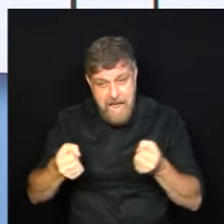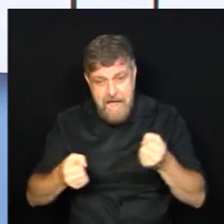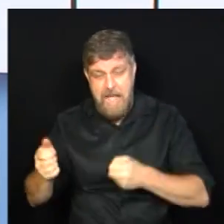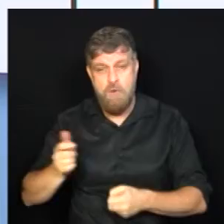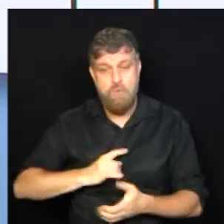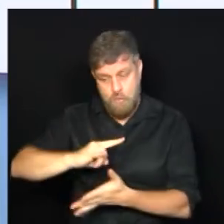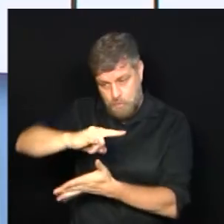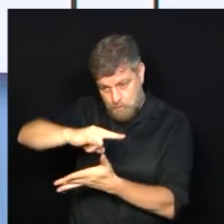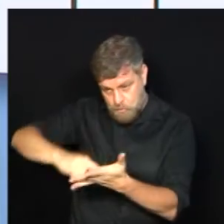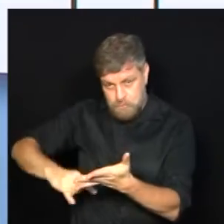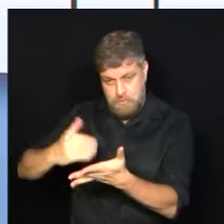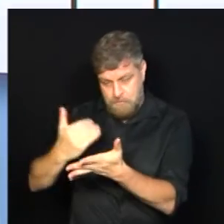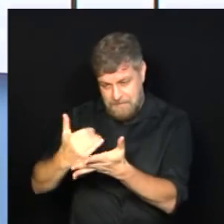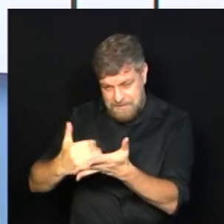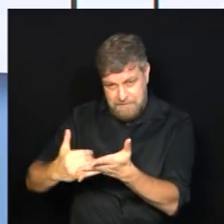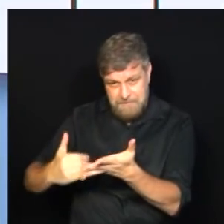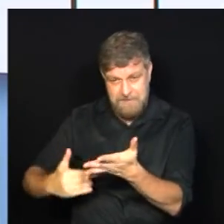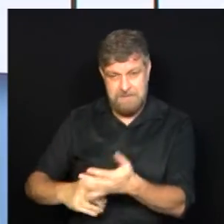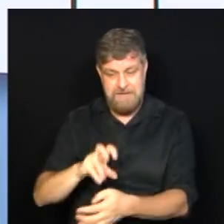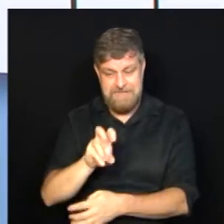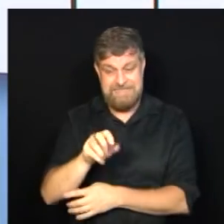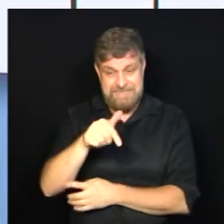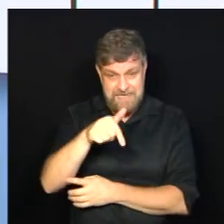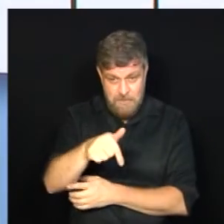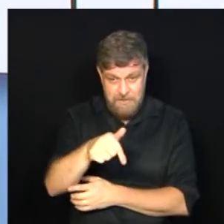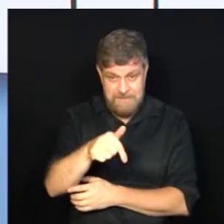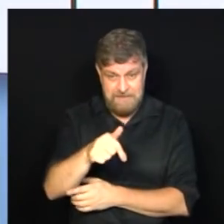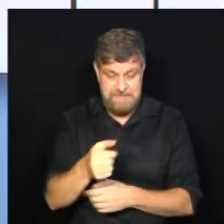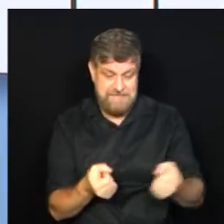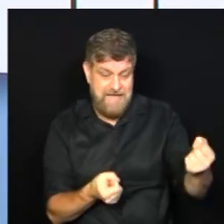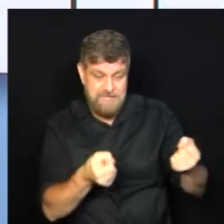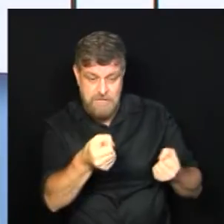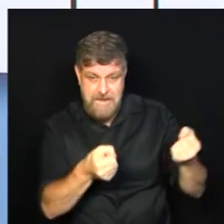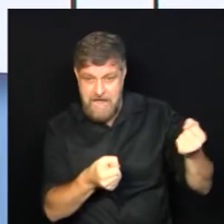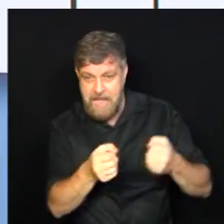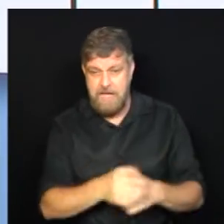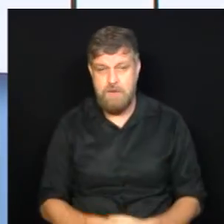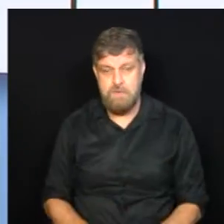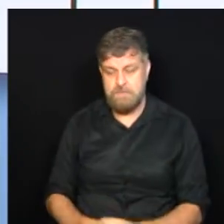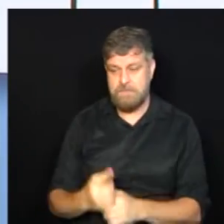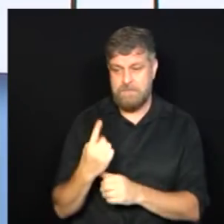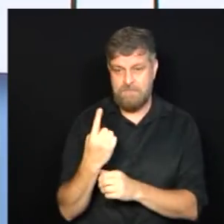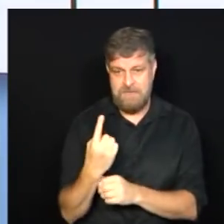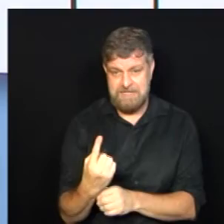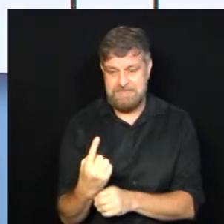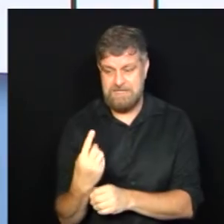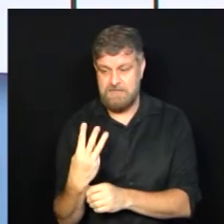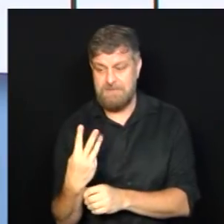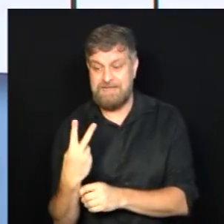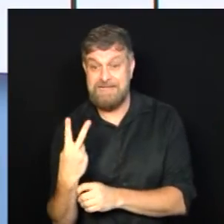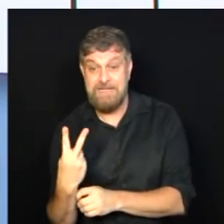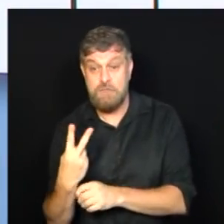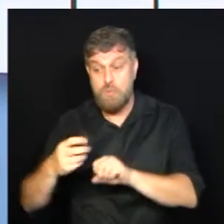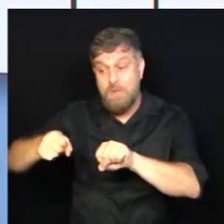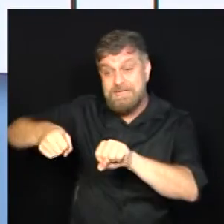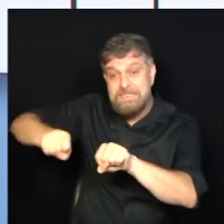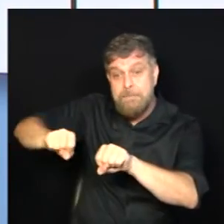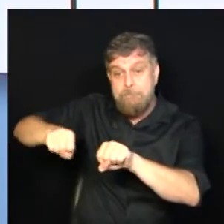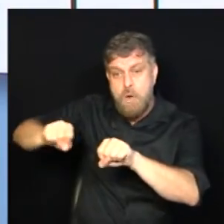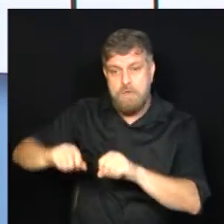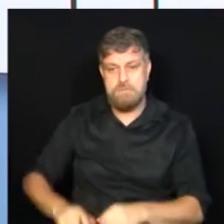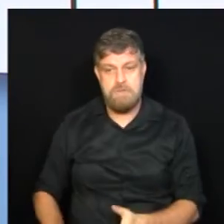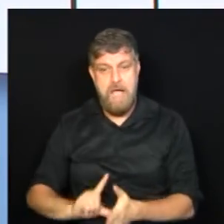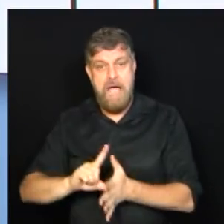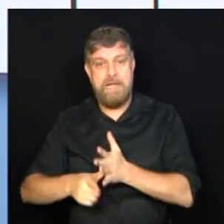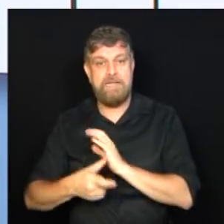à documentação, sendo 57 automóveis e 132 motos. Na sexta,